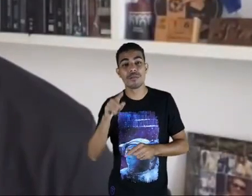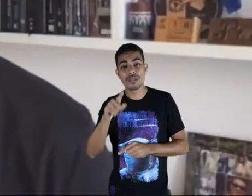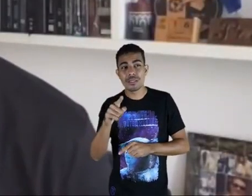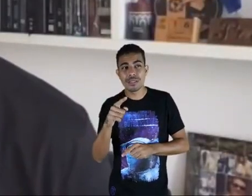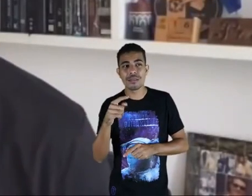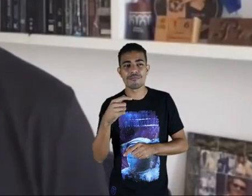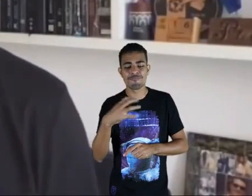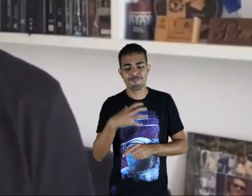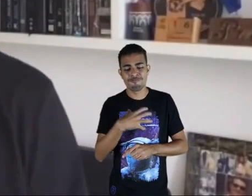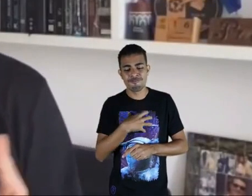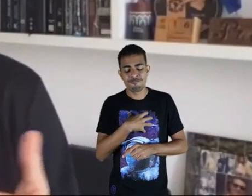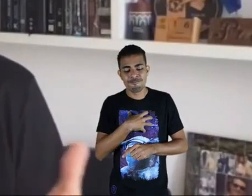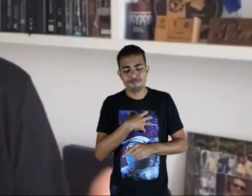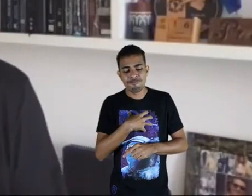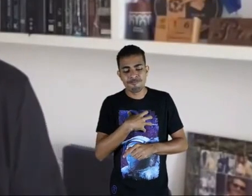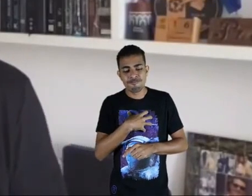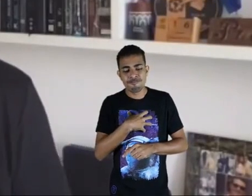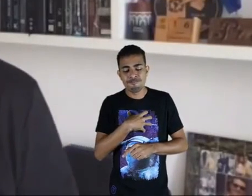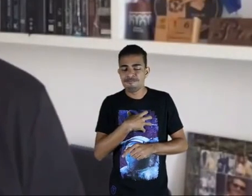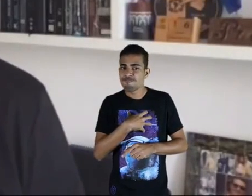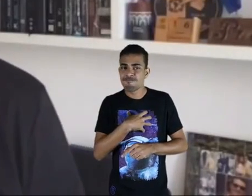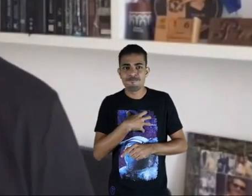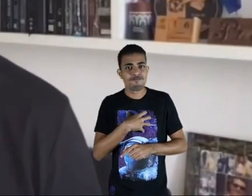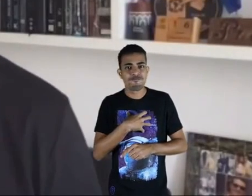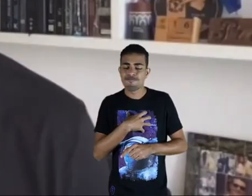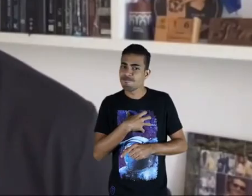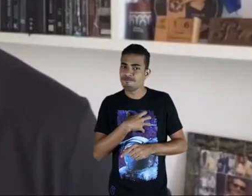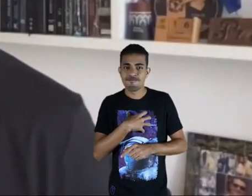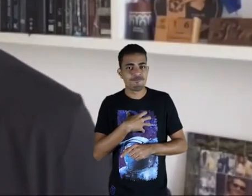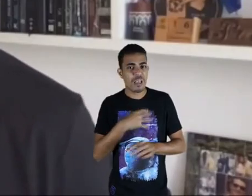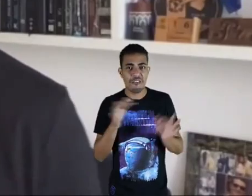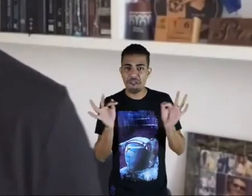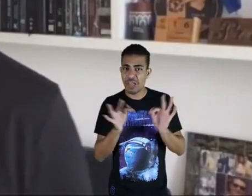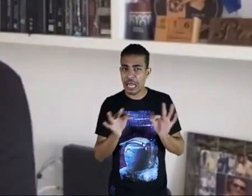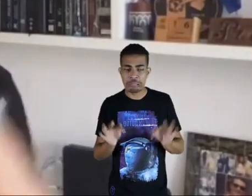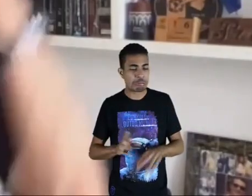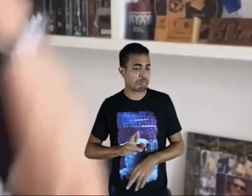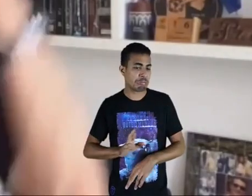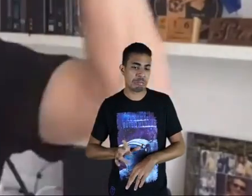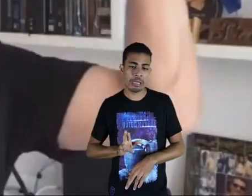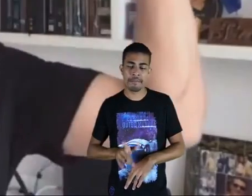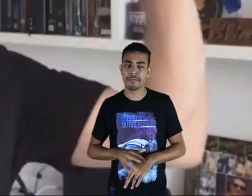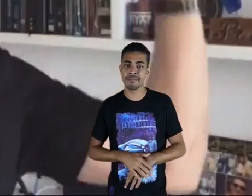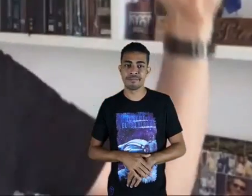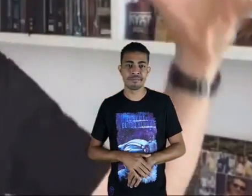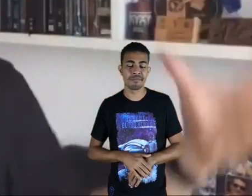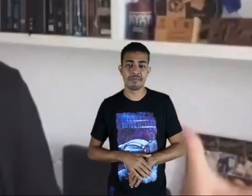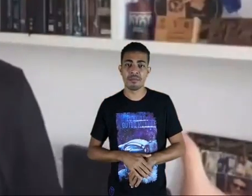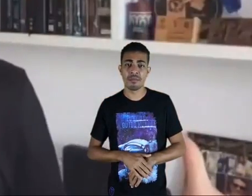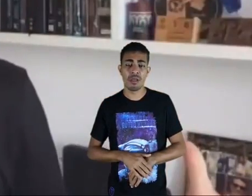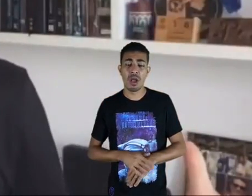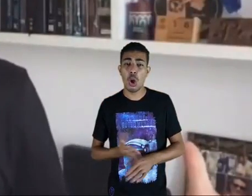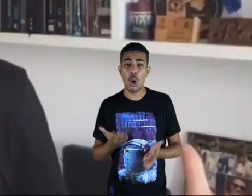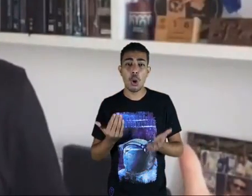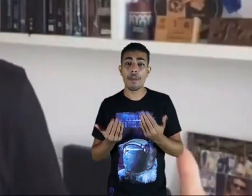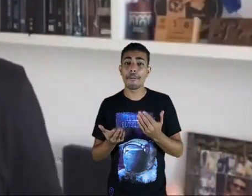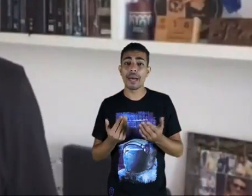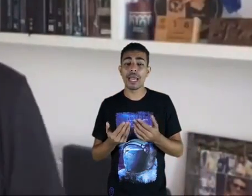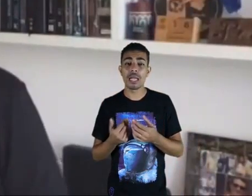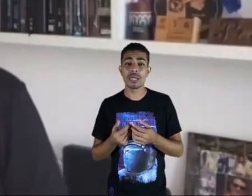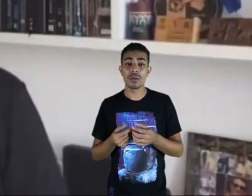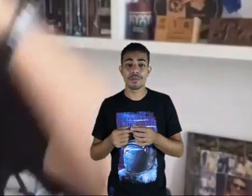sentir em realidade que a felicidade não esteve aí. Foi como uma bolha de